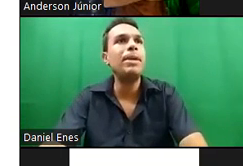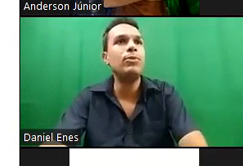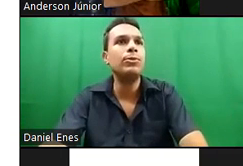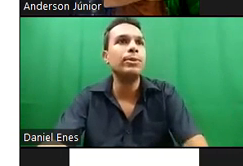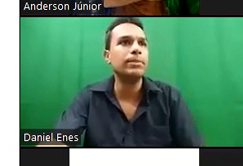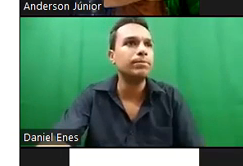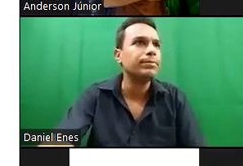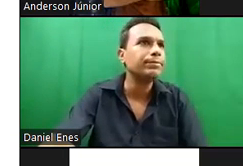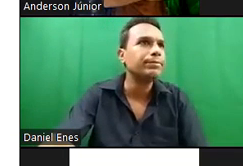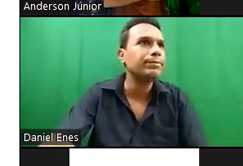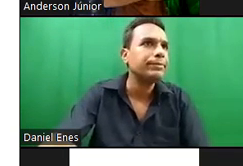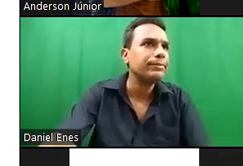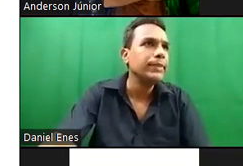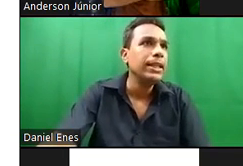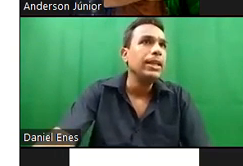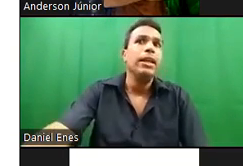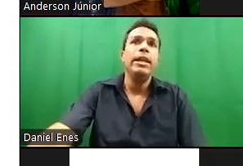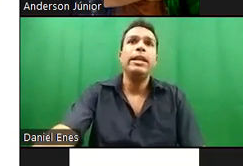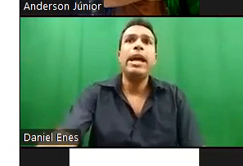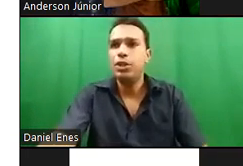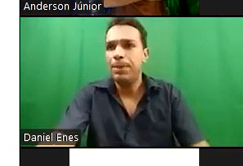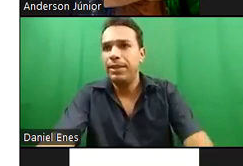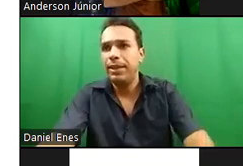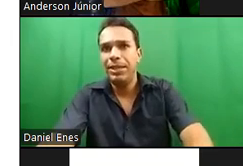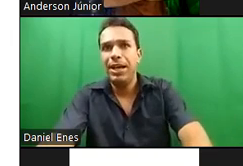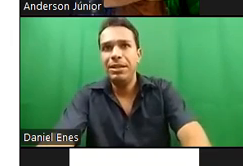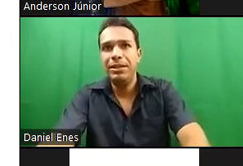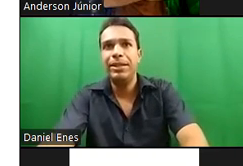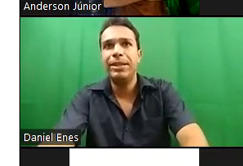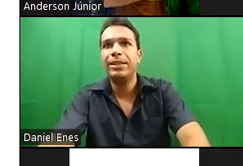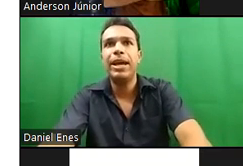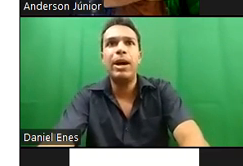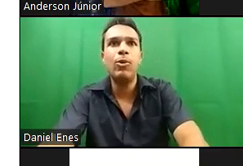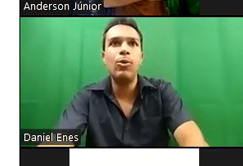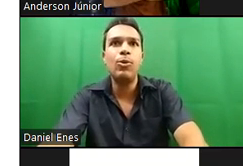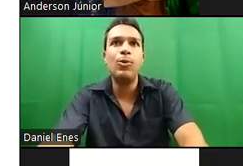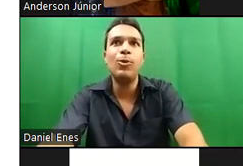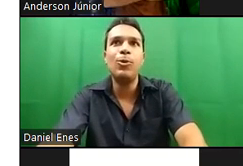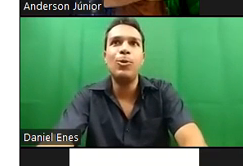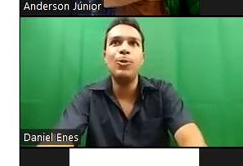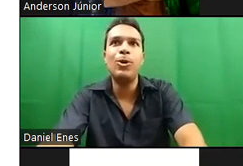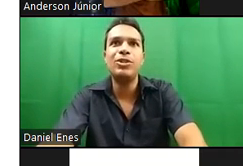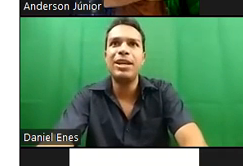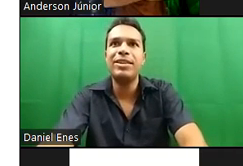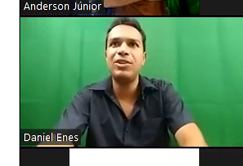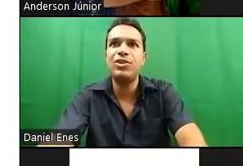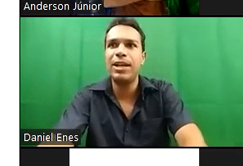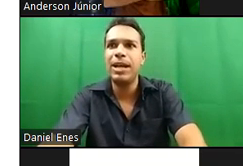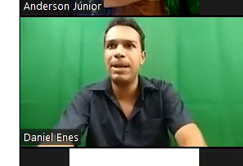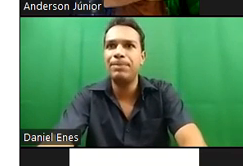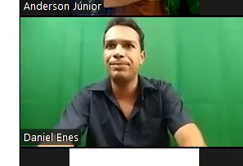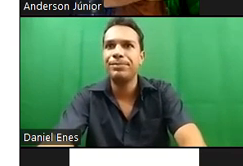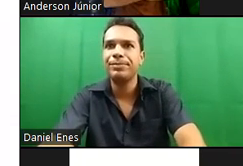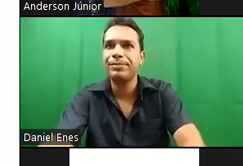a pergunta. E aí, gente, para terminar, né, o Rogério até